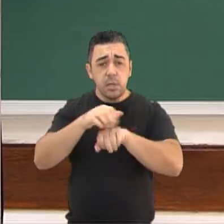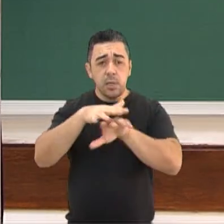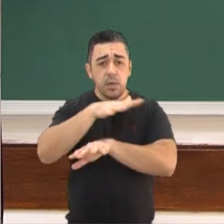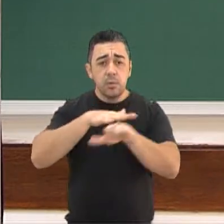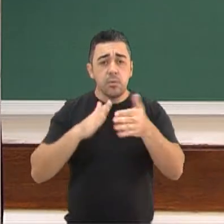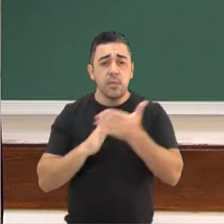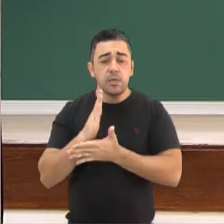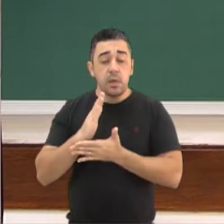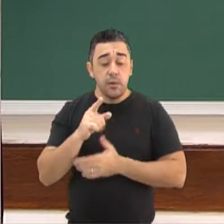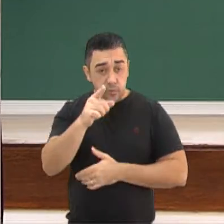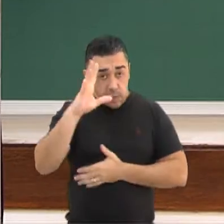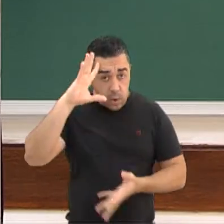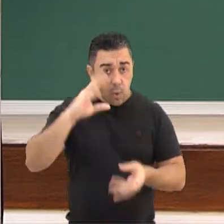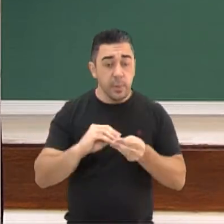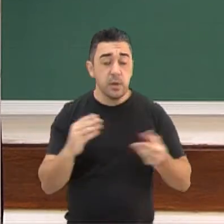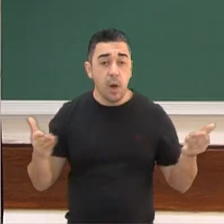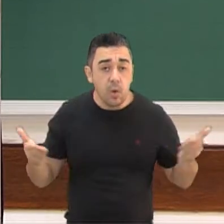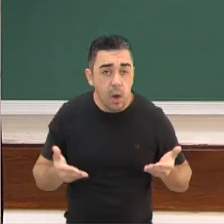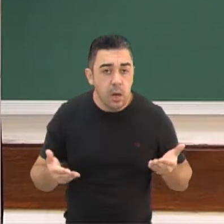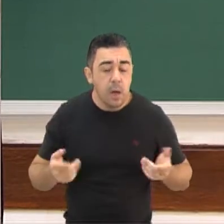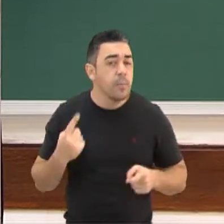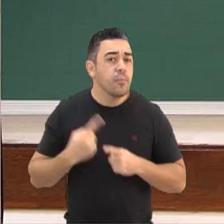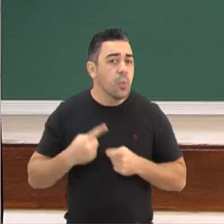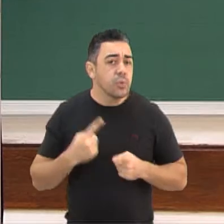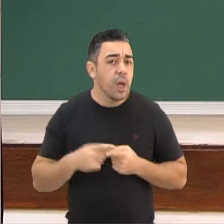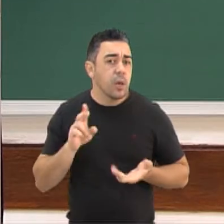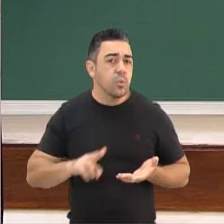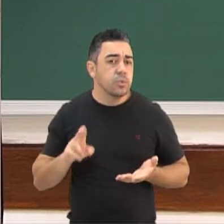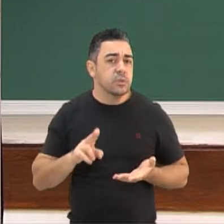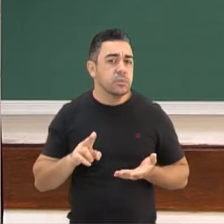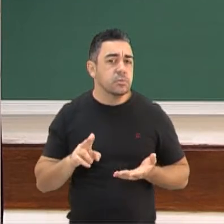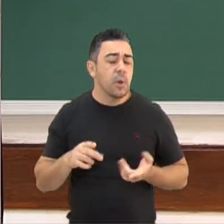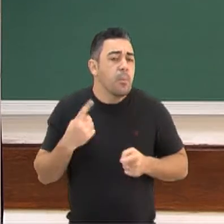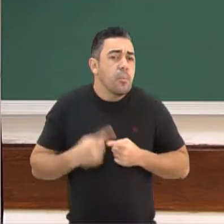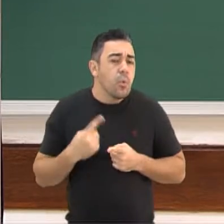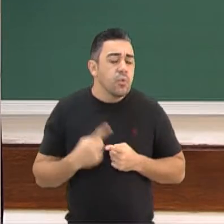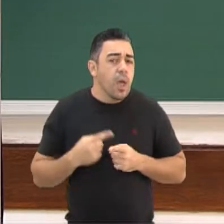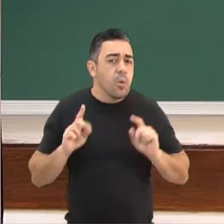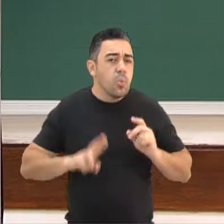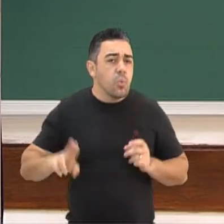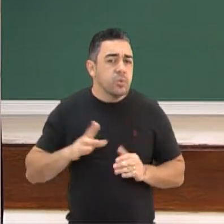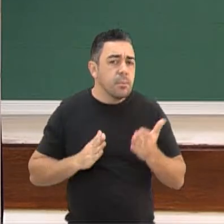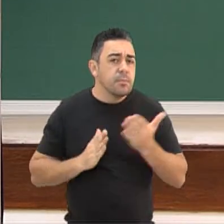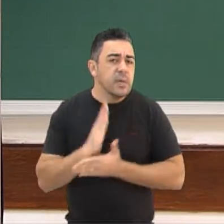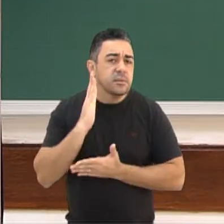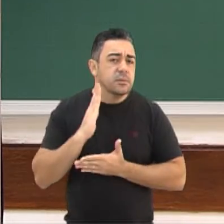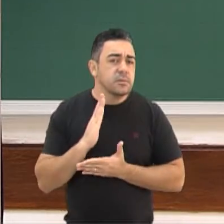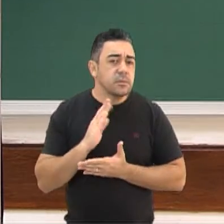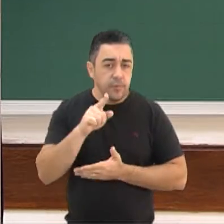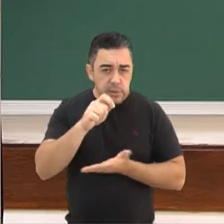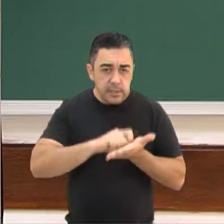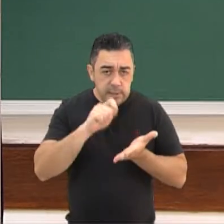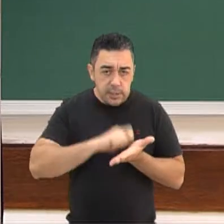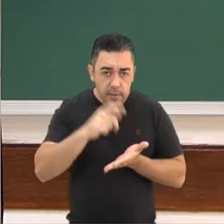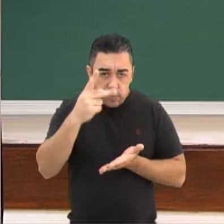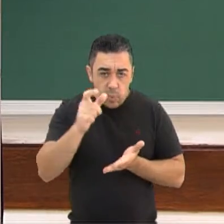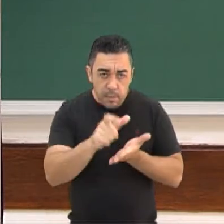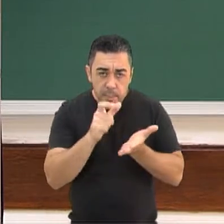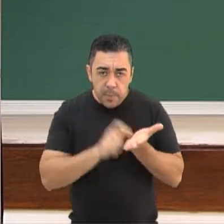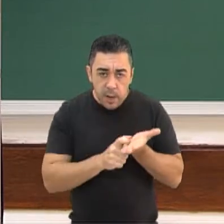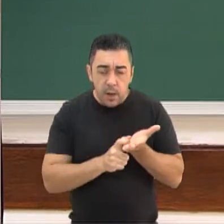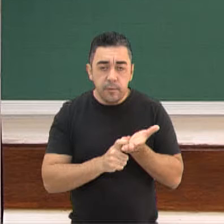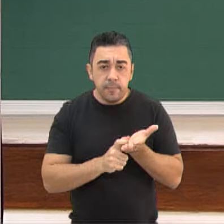agora, no teu entendimento, para que serve, sendo bem simples, para que serve um rito de passagem. Escreva com as suas